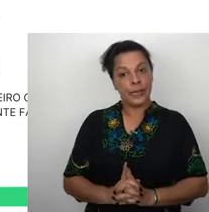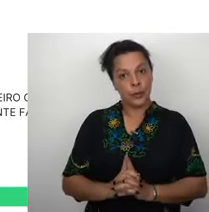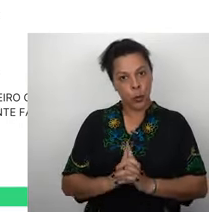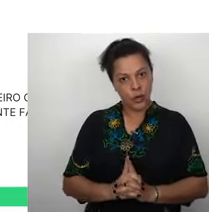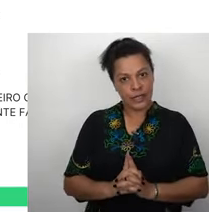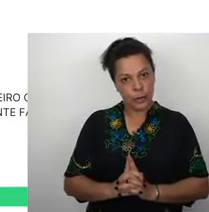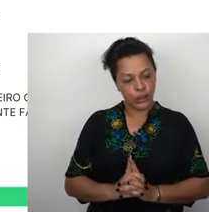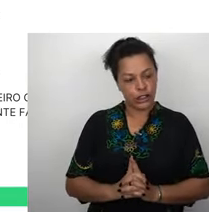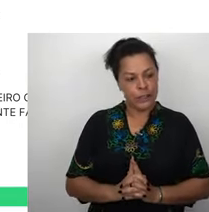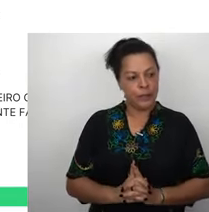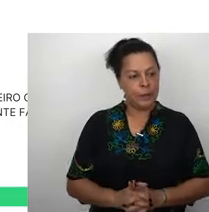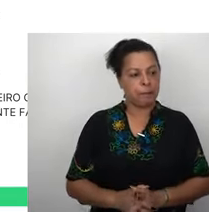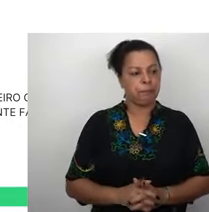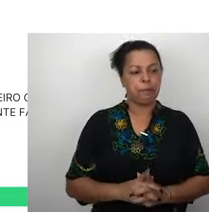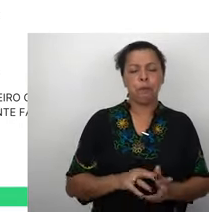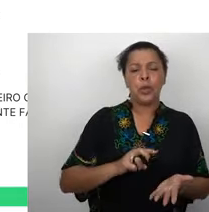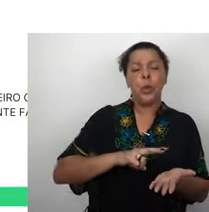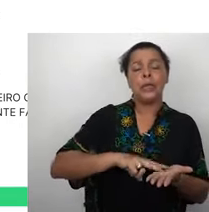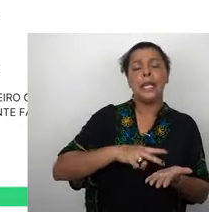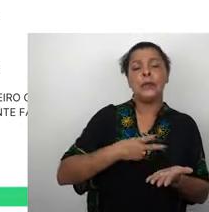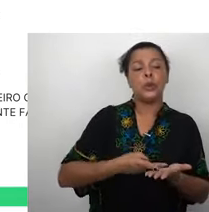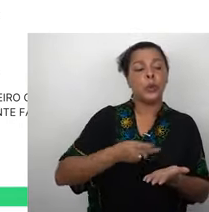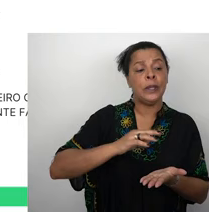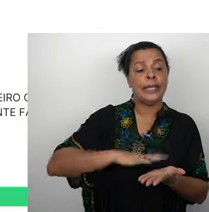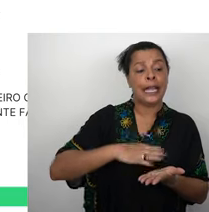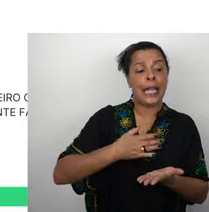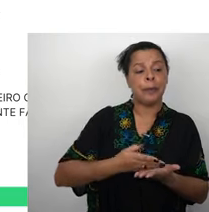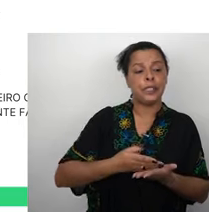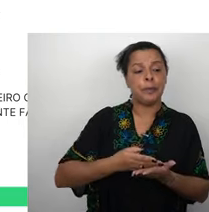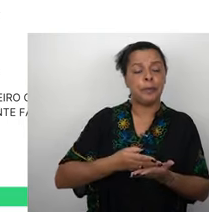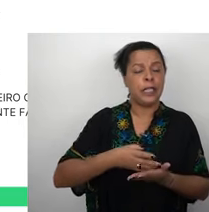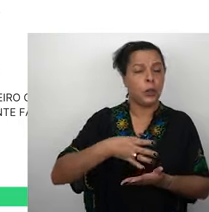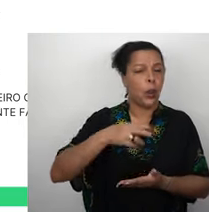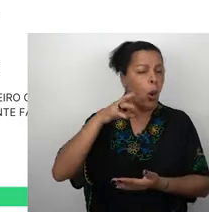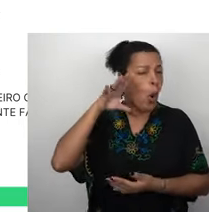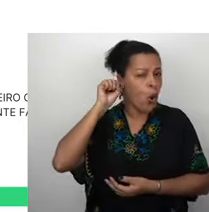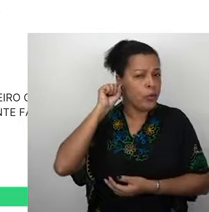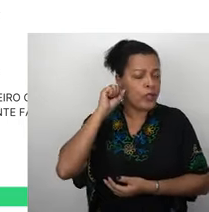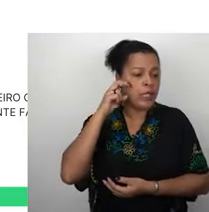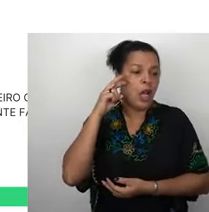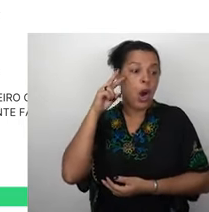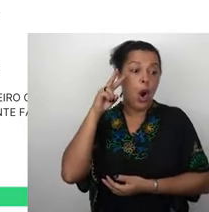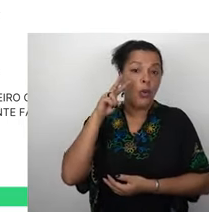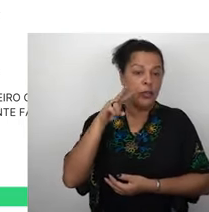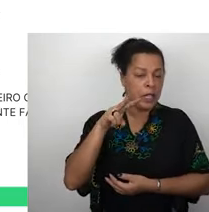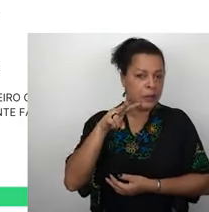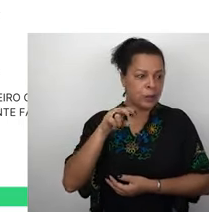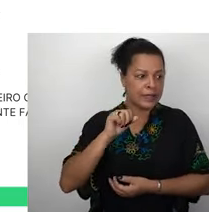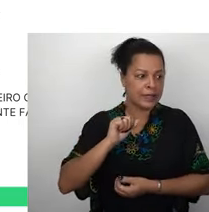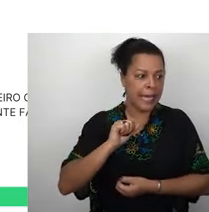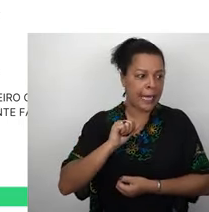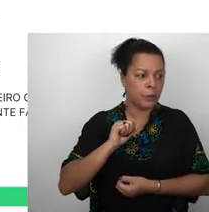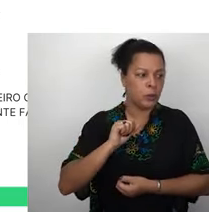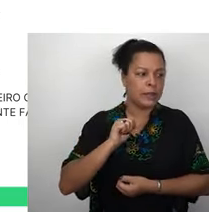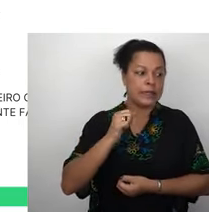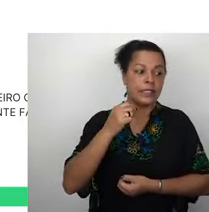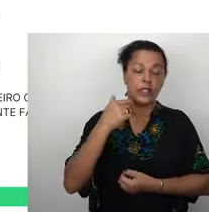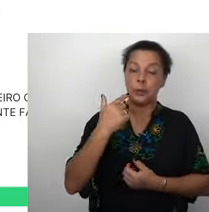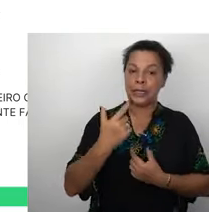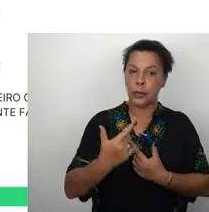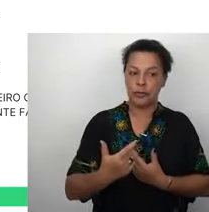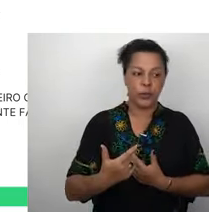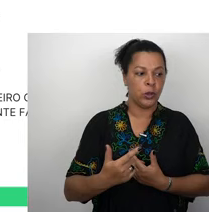tradução e a interpretação consecutiva, o tradutor e intérprete primeiro ouve o